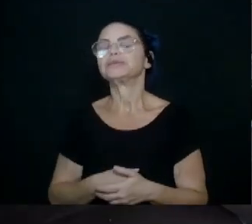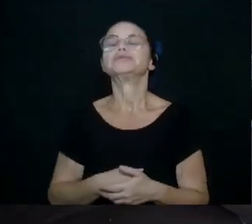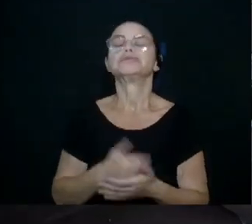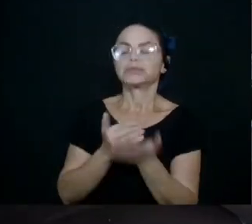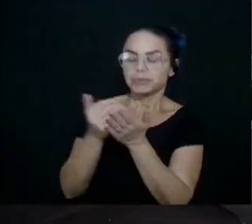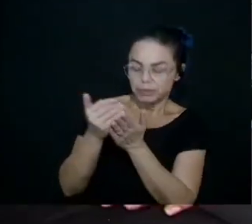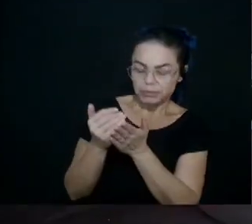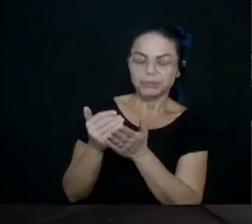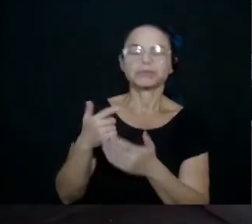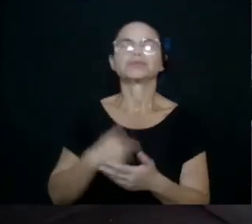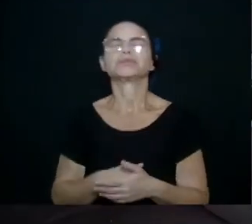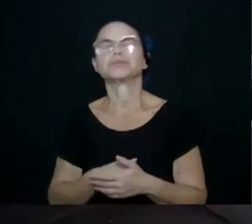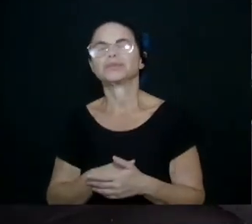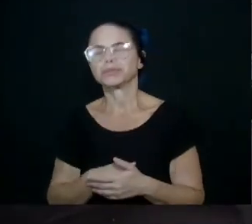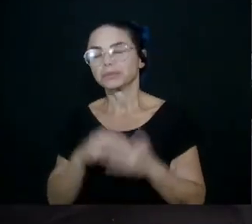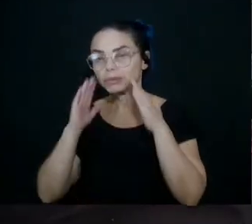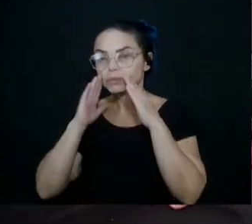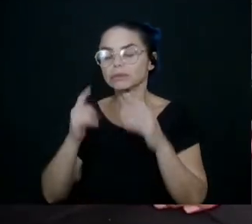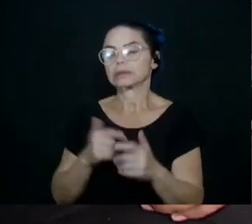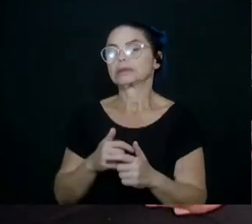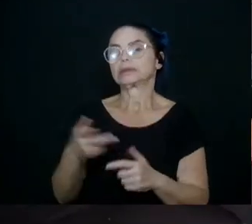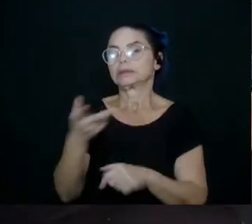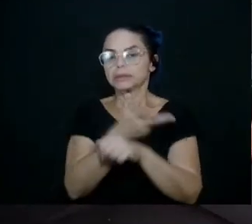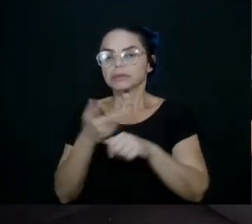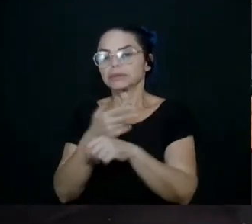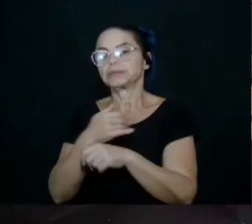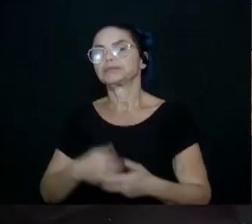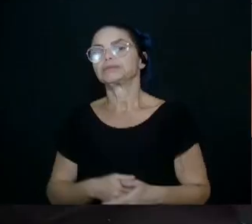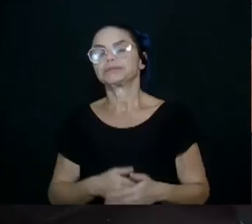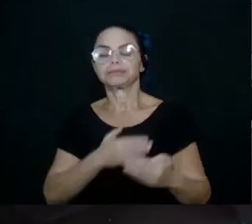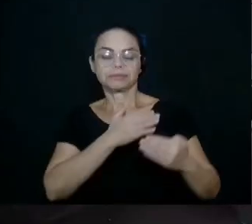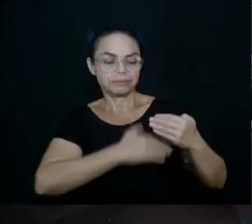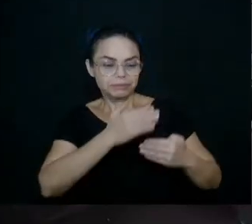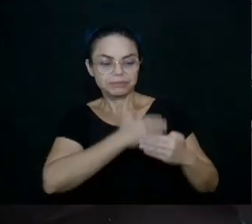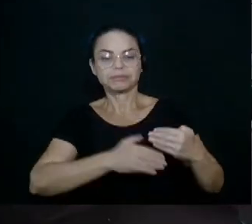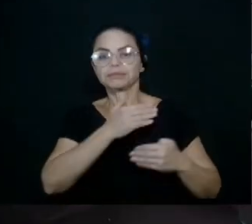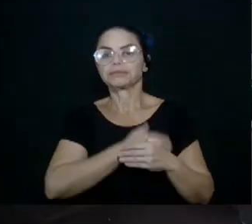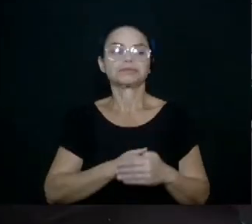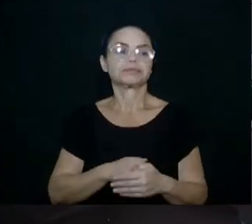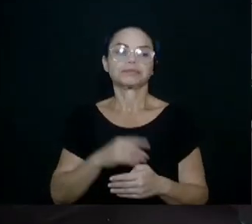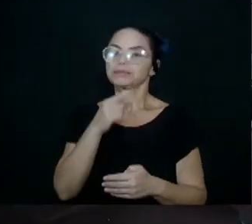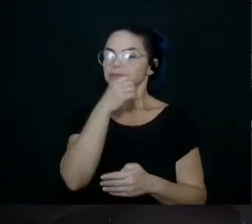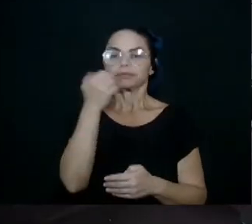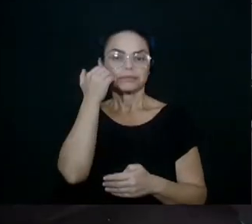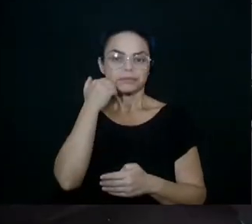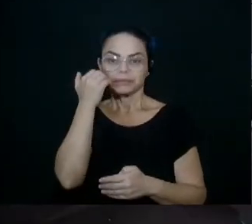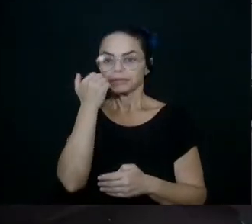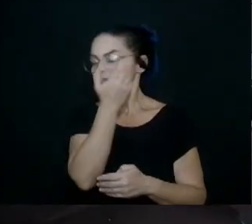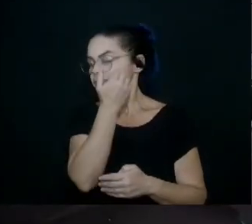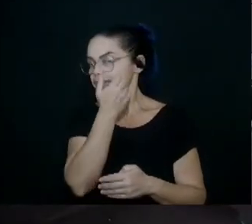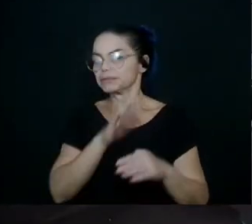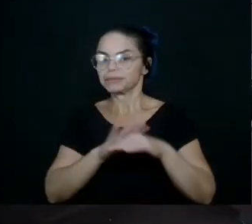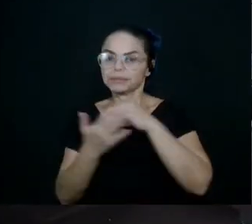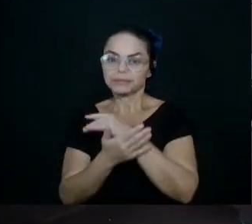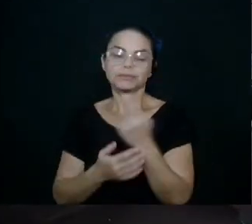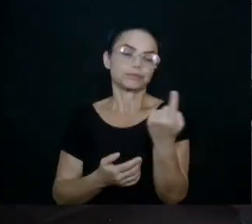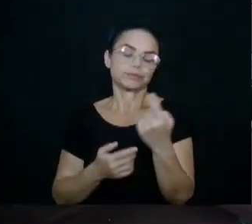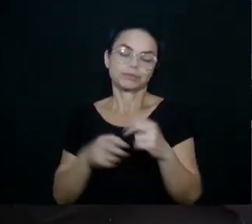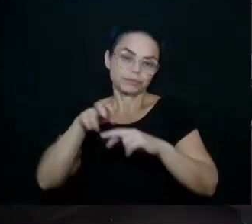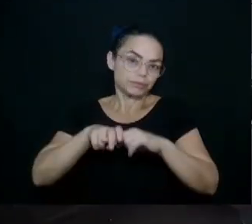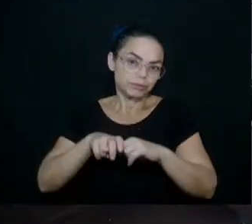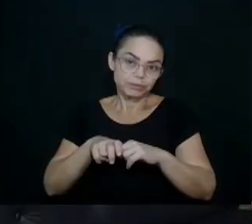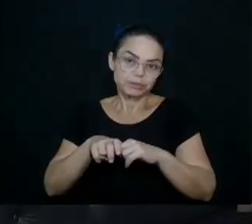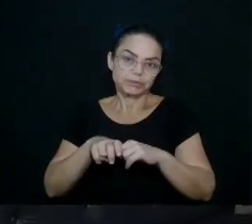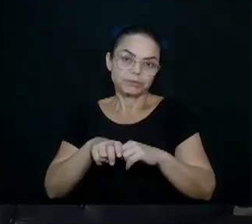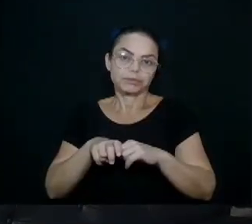movimentar para o mesmo fluxo vai acabar ficando um pouquinho para trás. A barbearia já não é mais aquela barbearia de bairro com uma cadeira, que o cara só vai com a intenção de